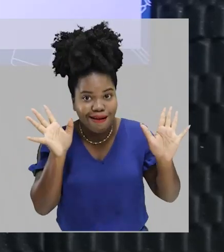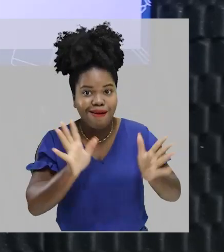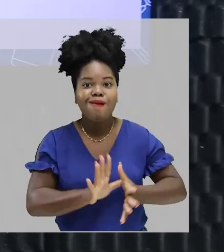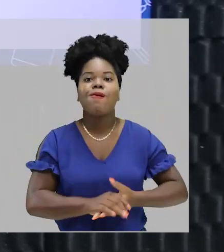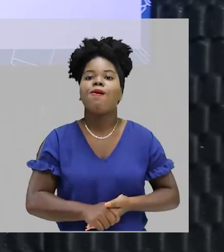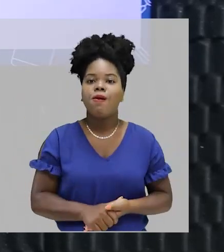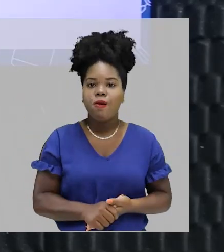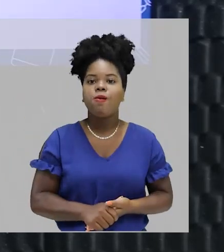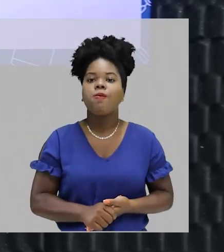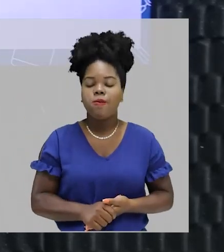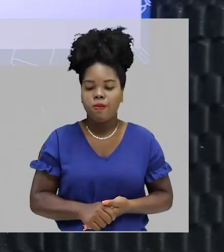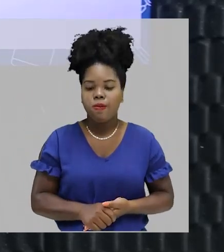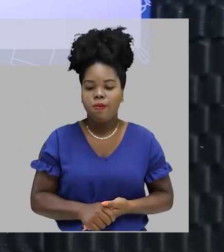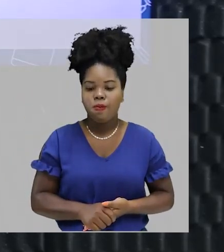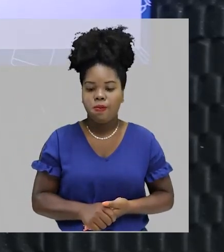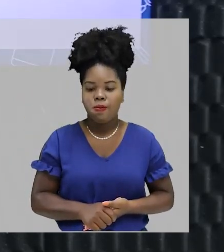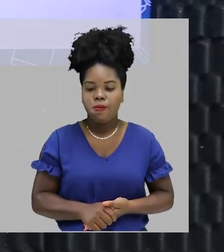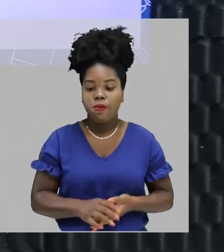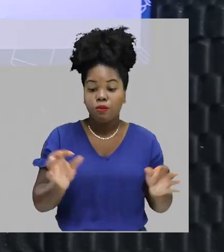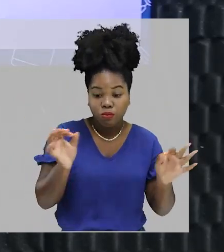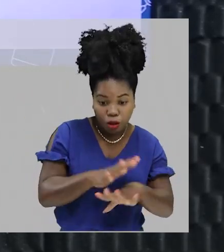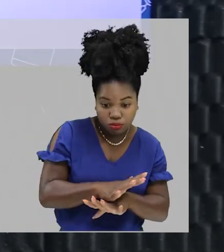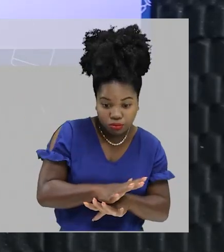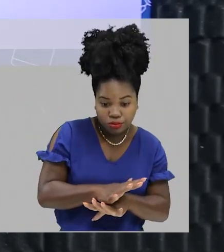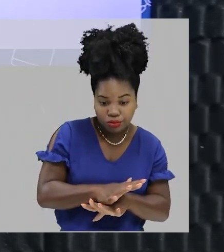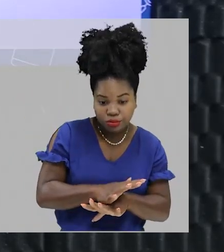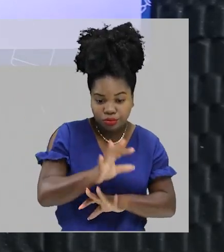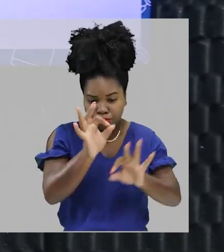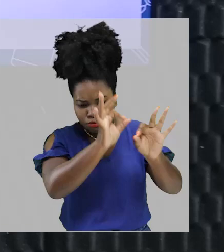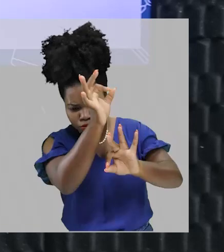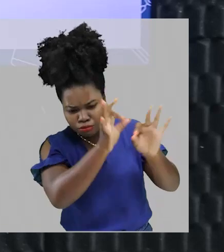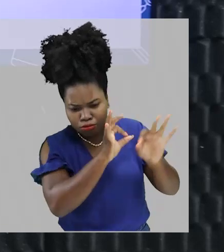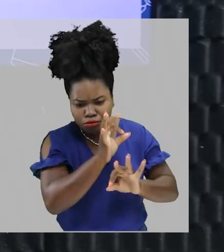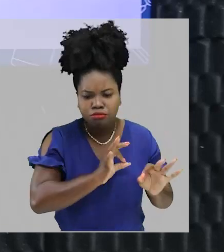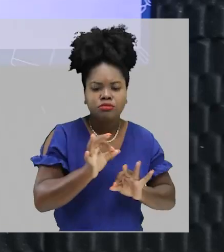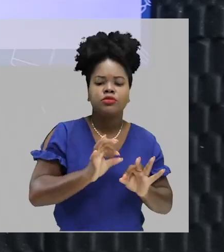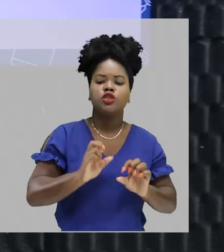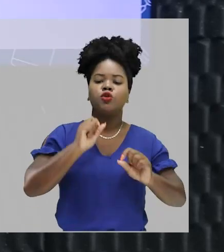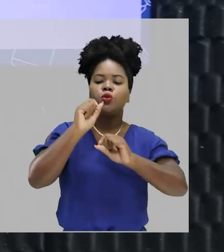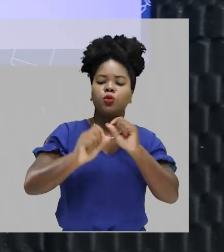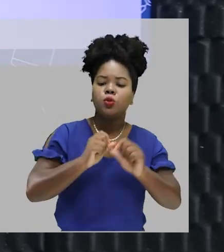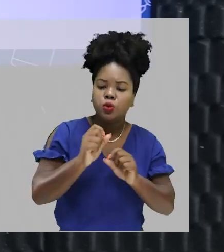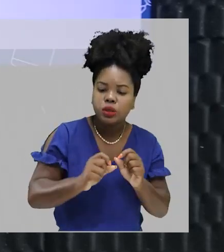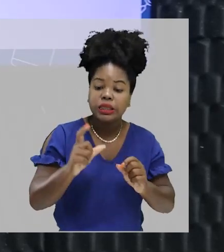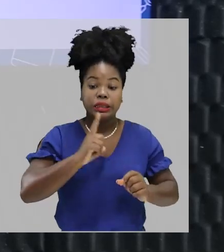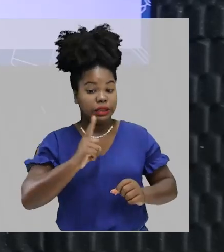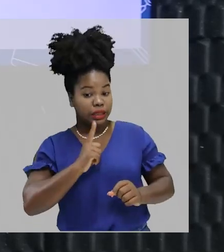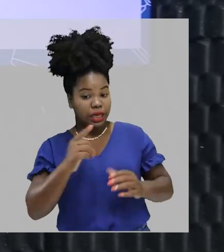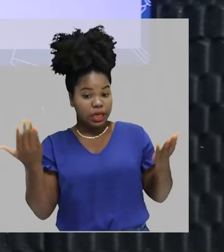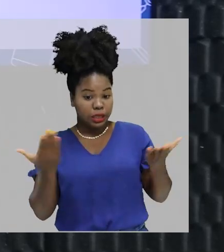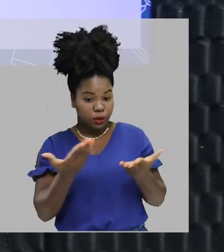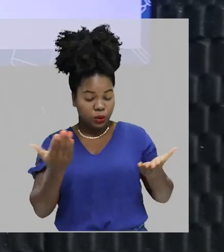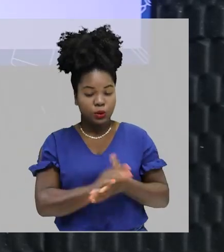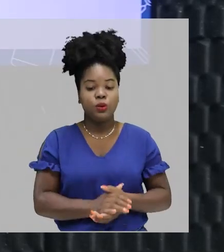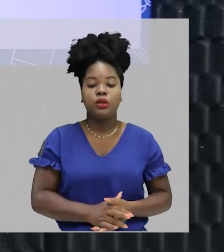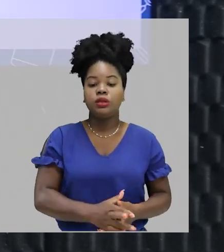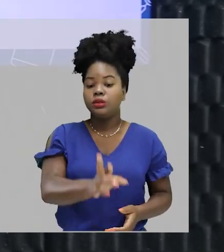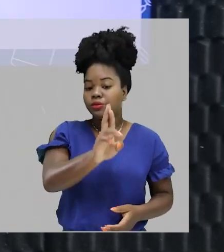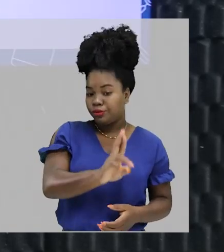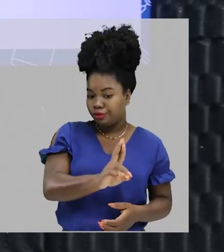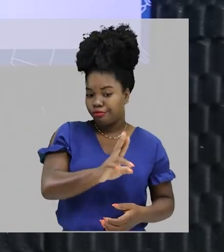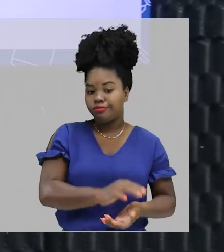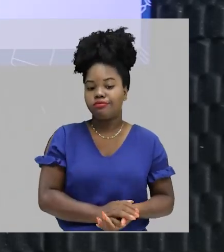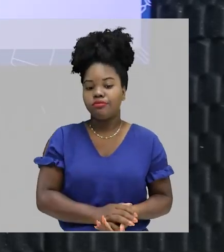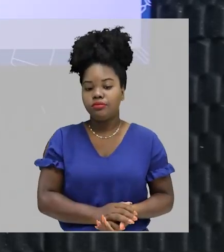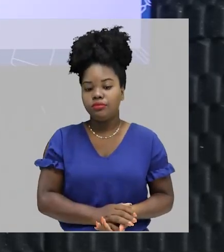substâncias intermediárias. Feito isso, nós vamos agora ver o que restou nos reagentes. Ó,